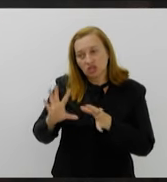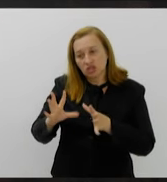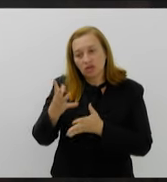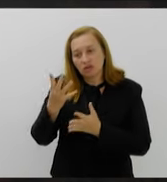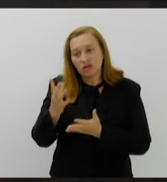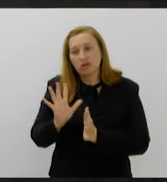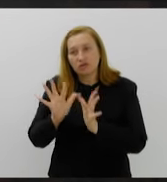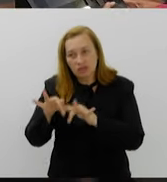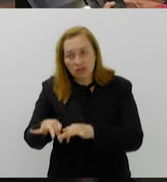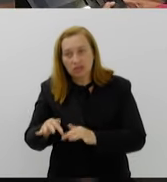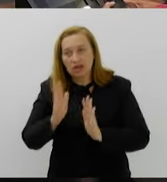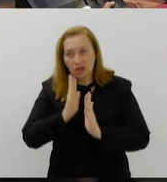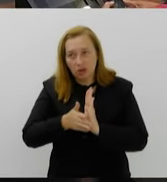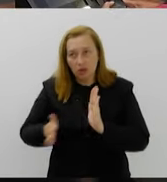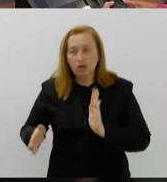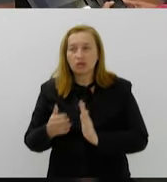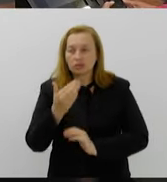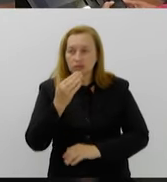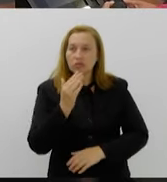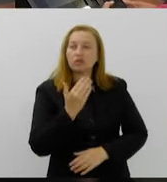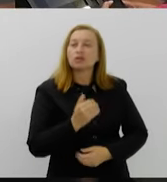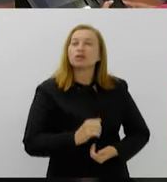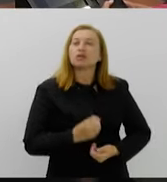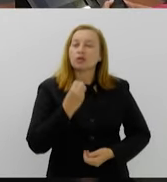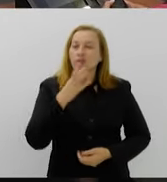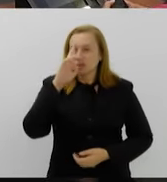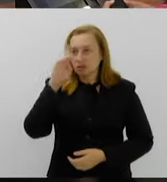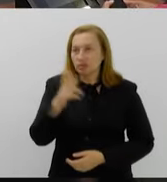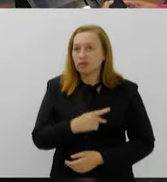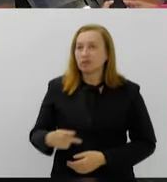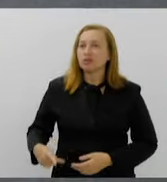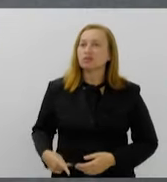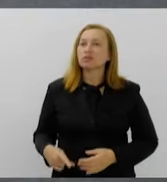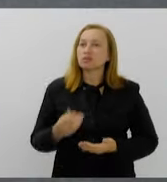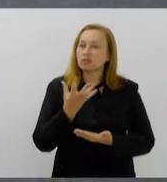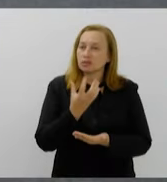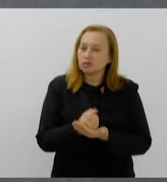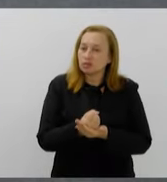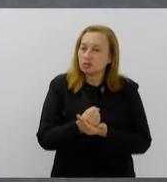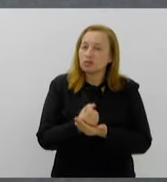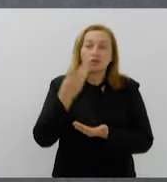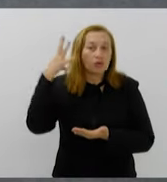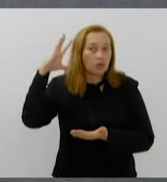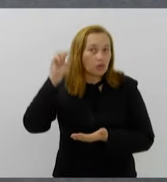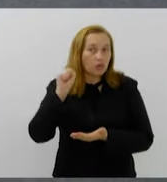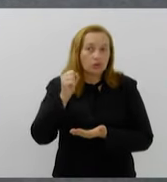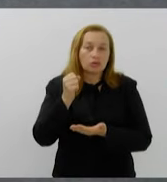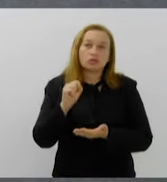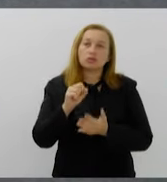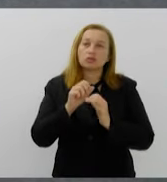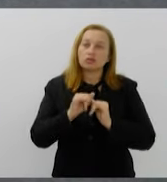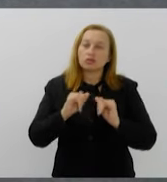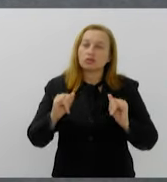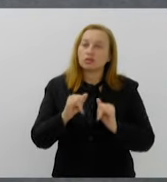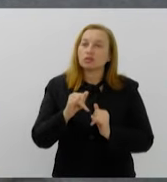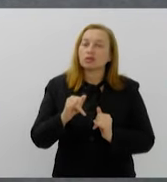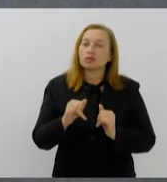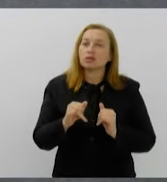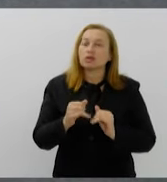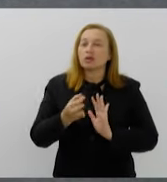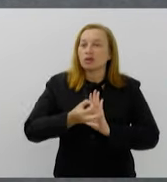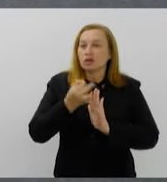concluir sua questão de ordem por favor tá bom Presidente vou colocar o áudio aqui para que pública todos T acesso à